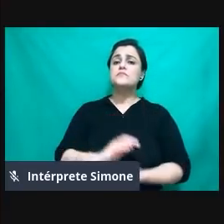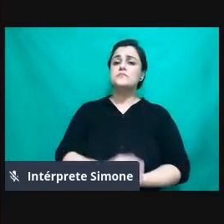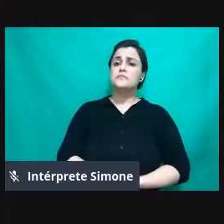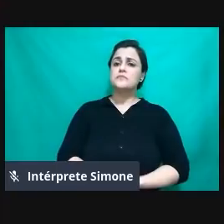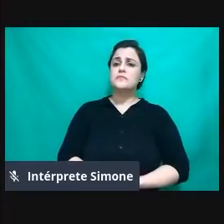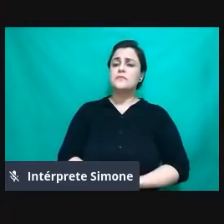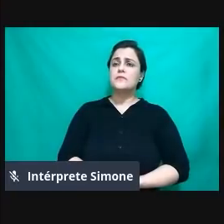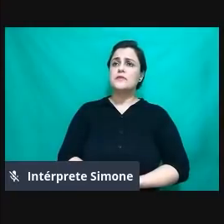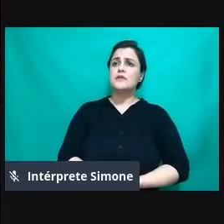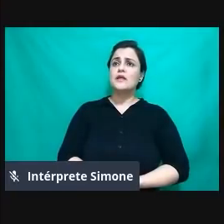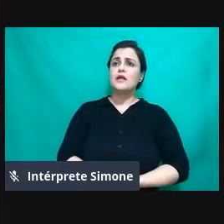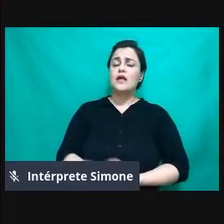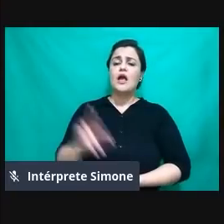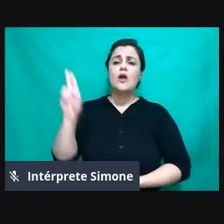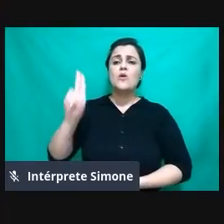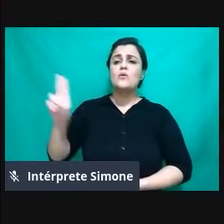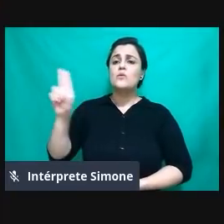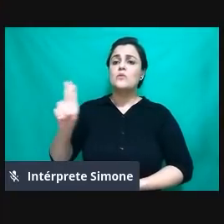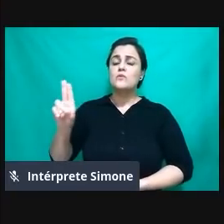uso